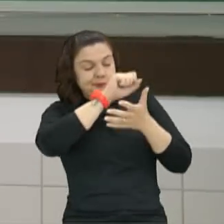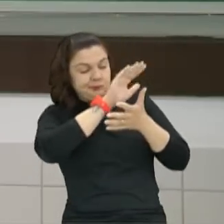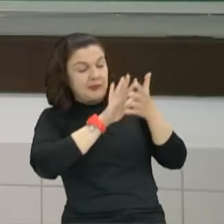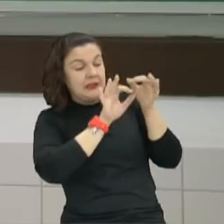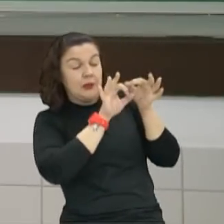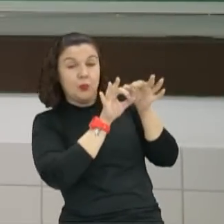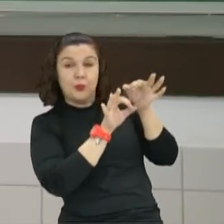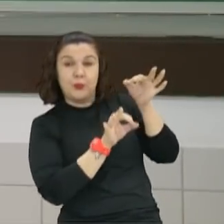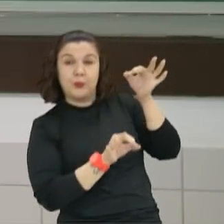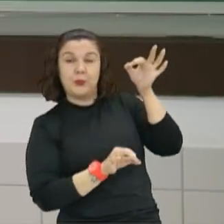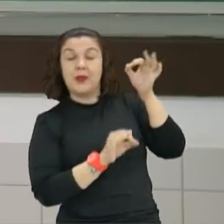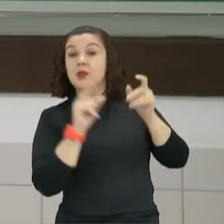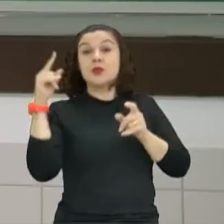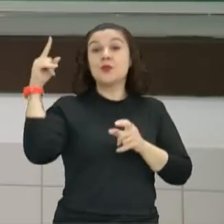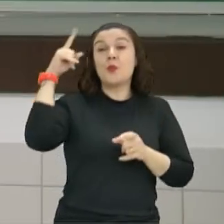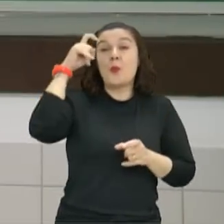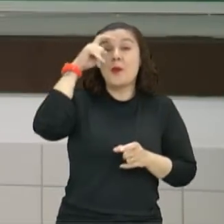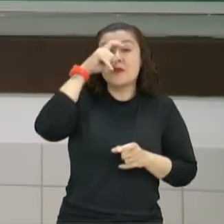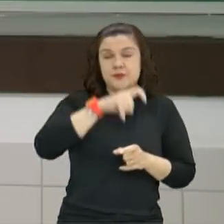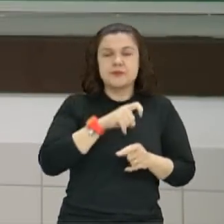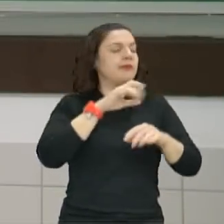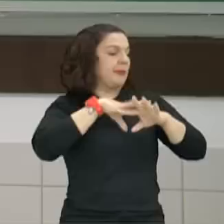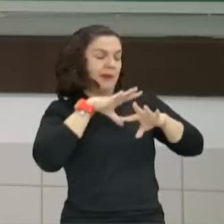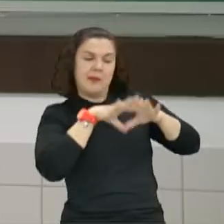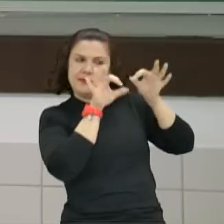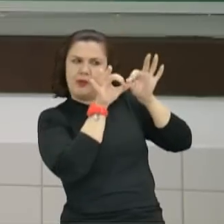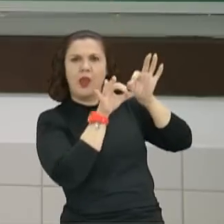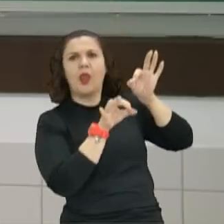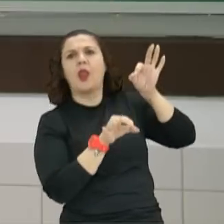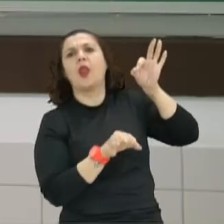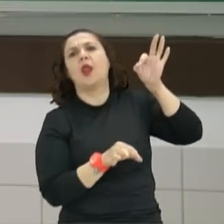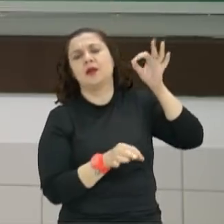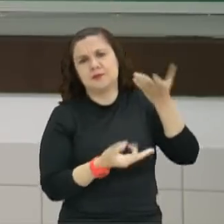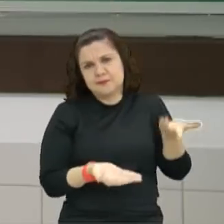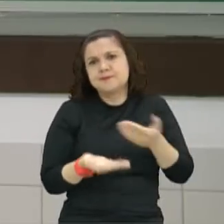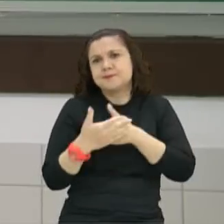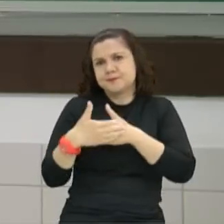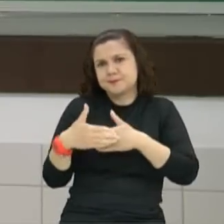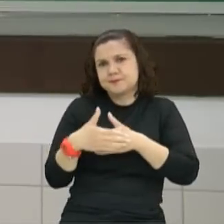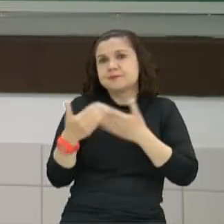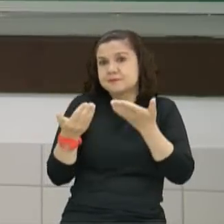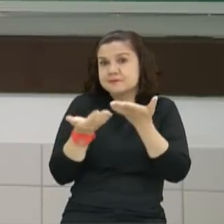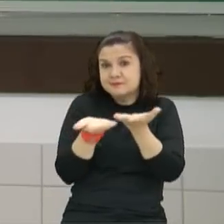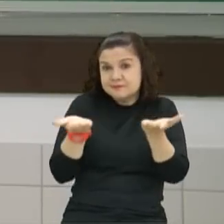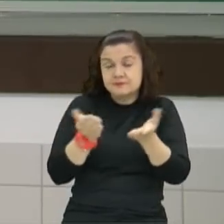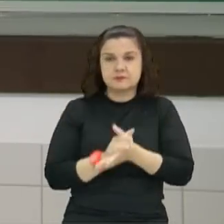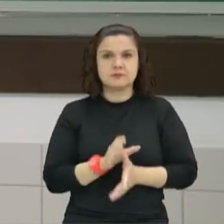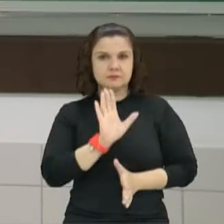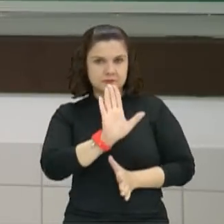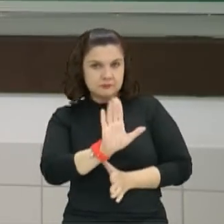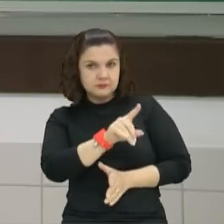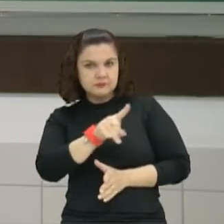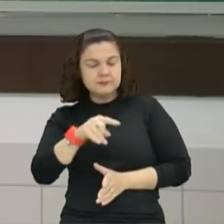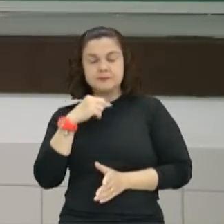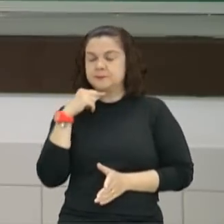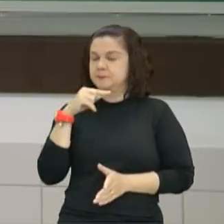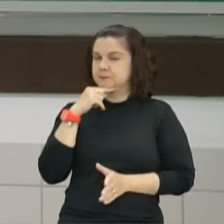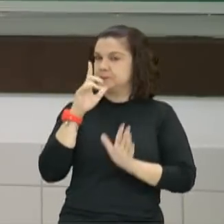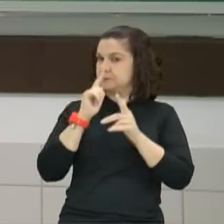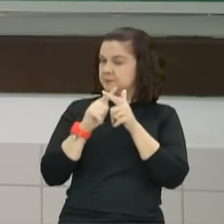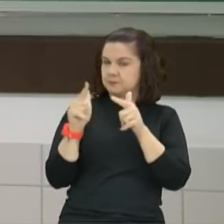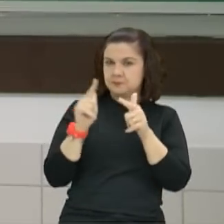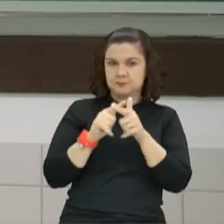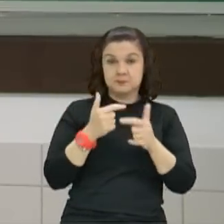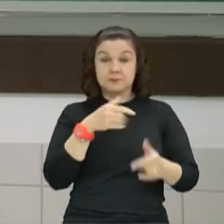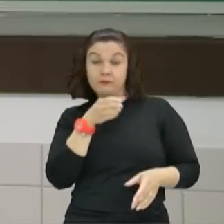eles são trabalhosos. Não é que ele é difícil, ele é cálculo mesmo, é matemática, né, meu querido, minha querida? Tem que ser assim. Mas tá. Então, se você não conseguiu,